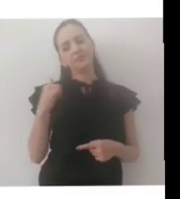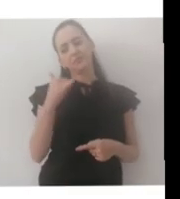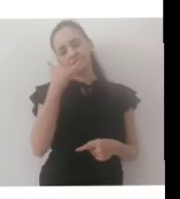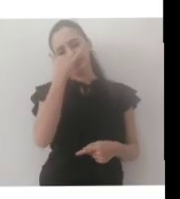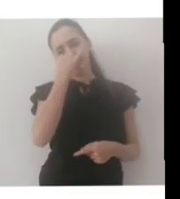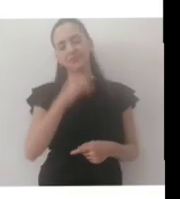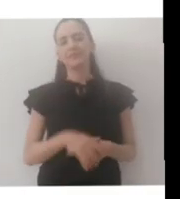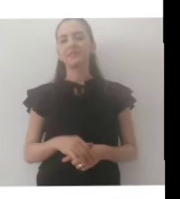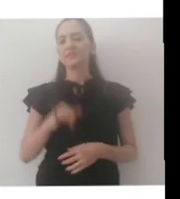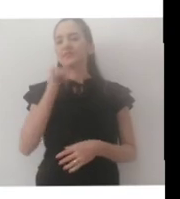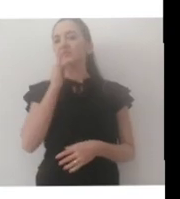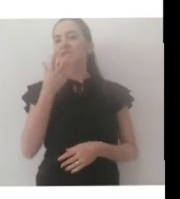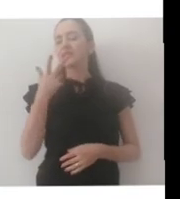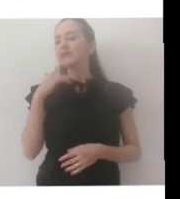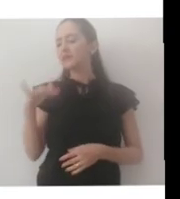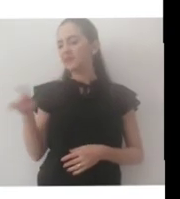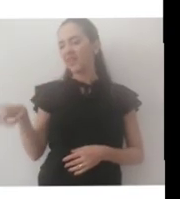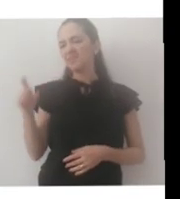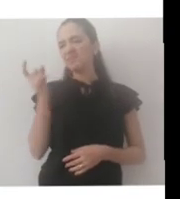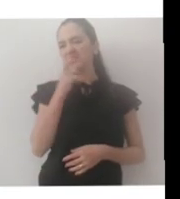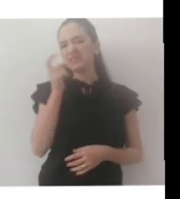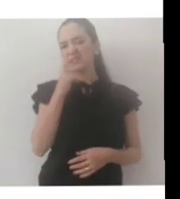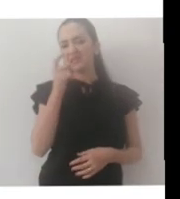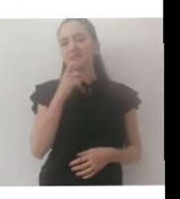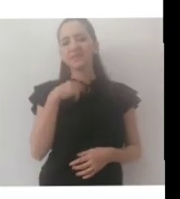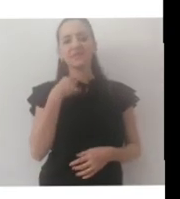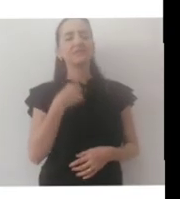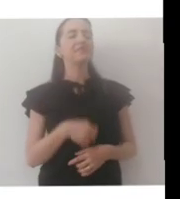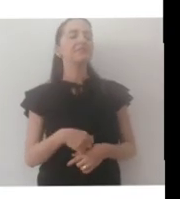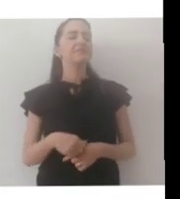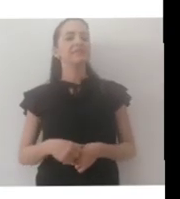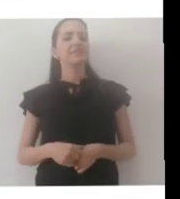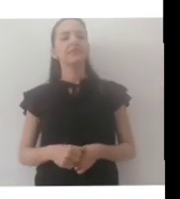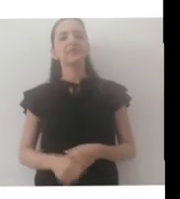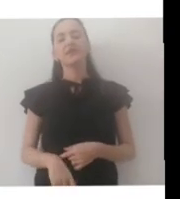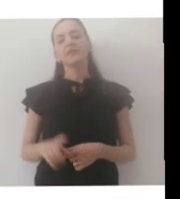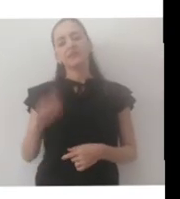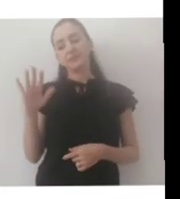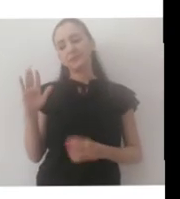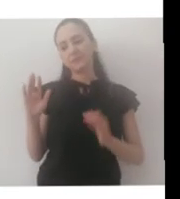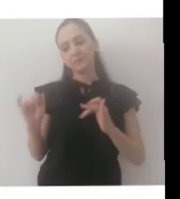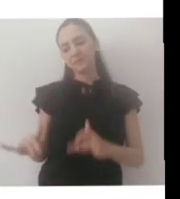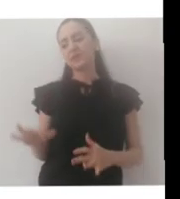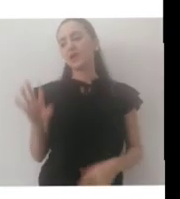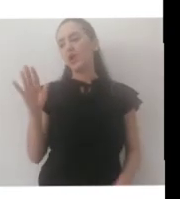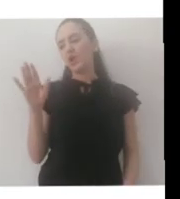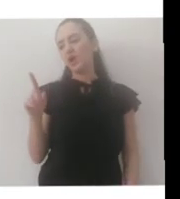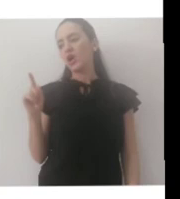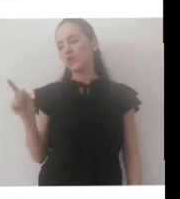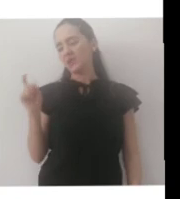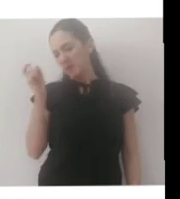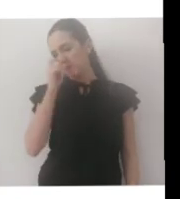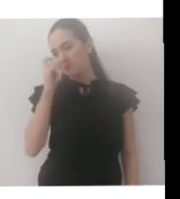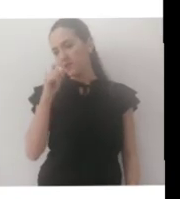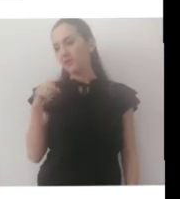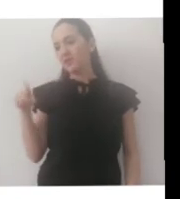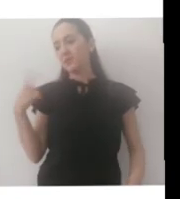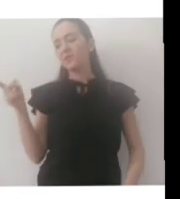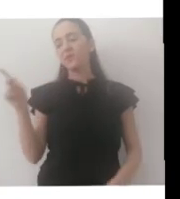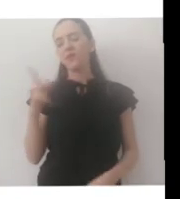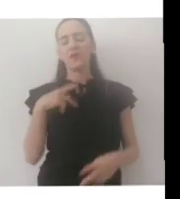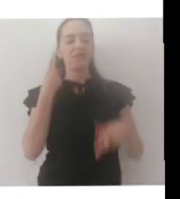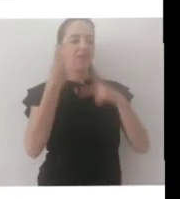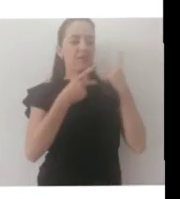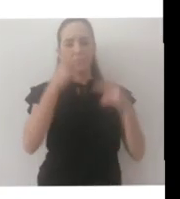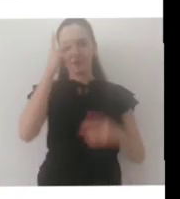consequência direta ou material do ato. A criança que conta uma mentira pode ser confortada com o fato de que